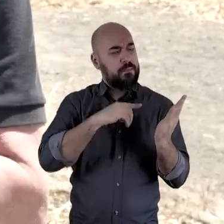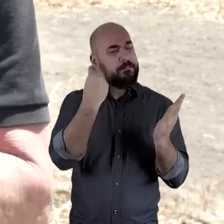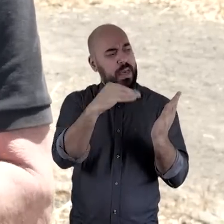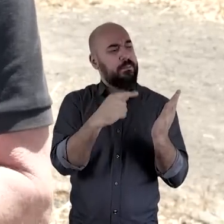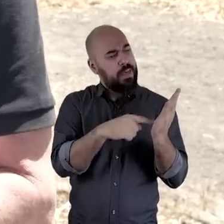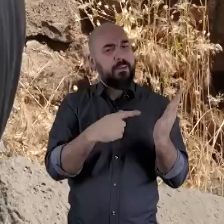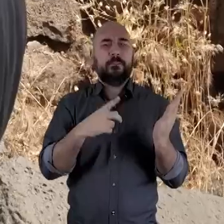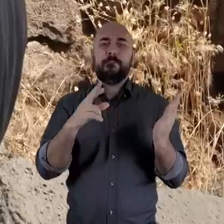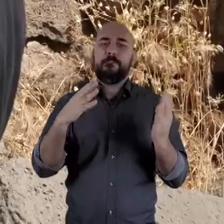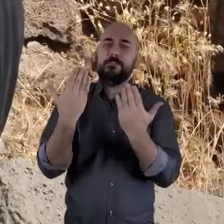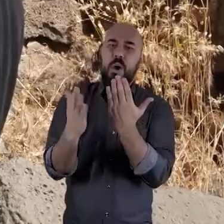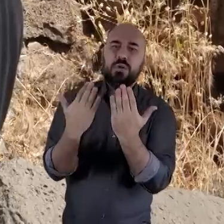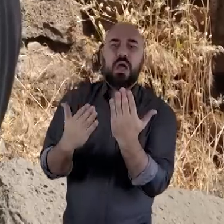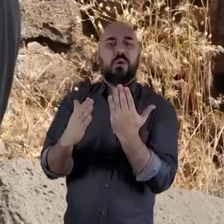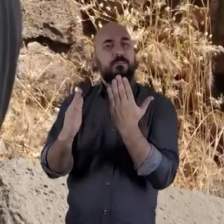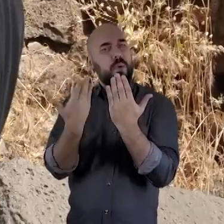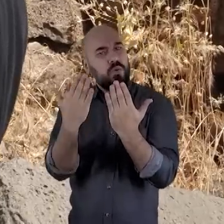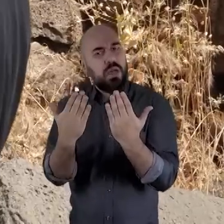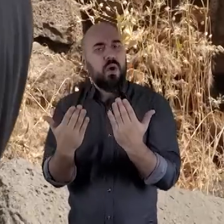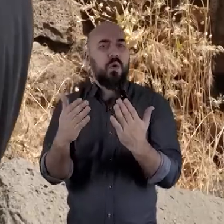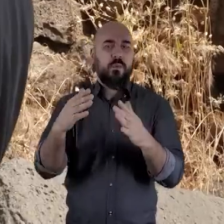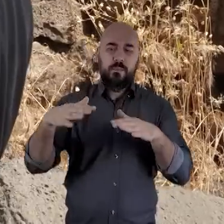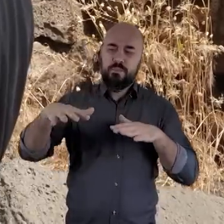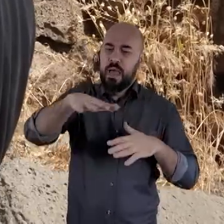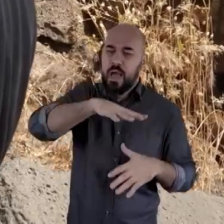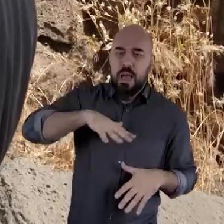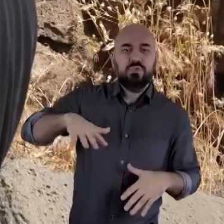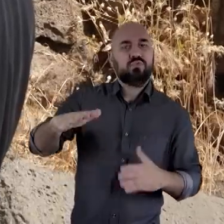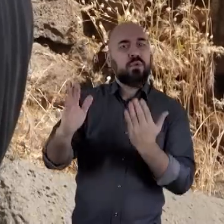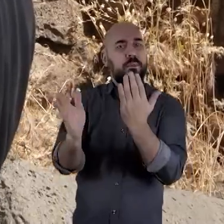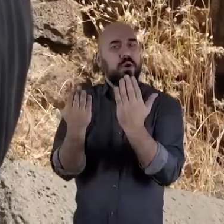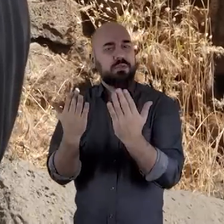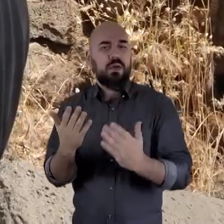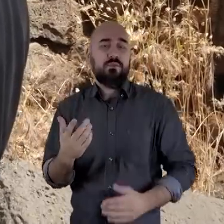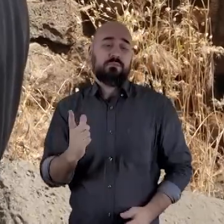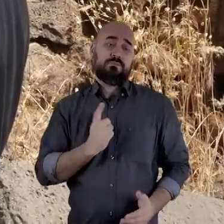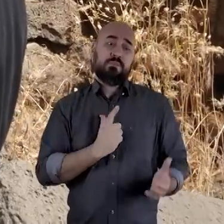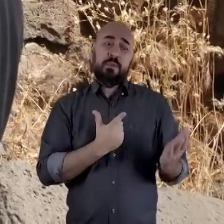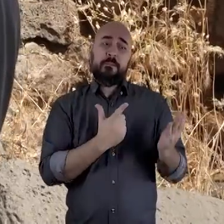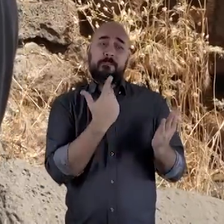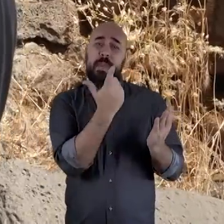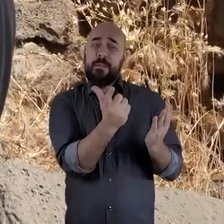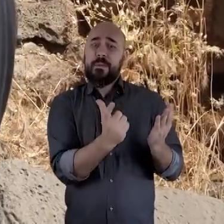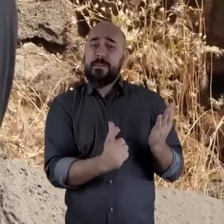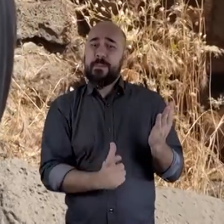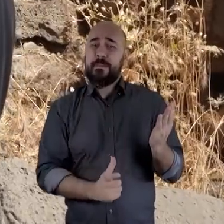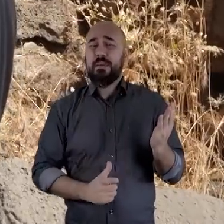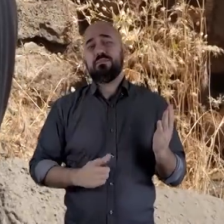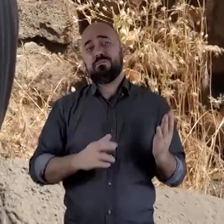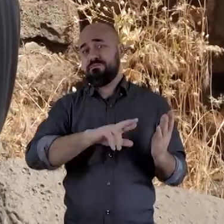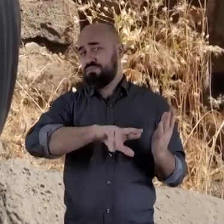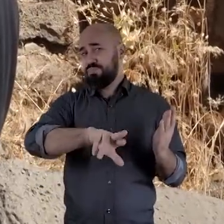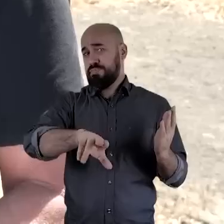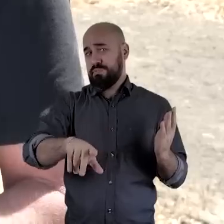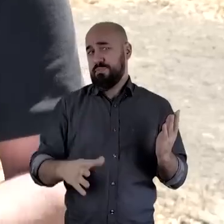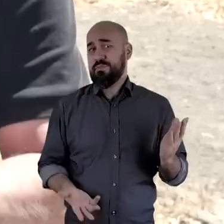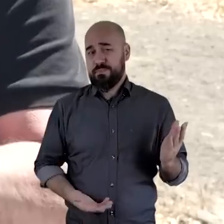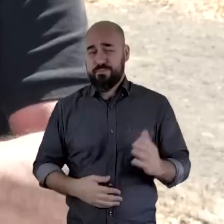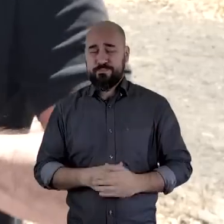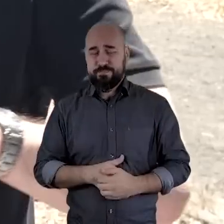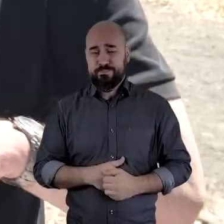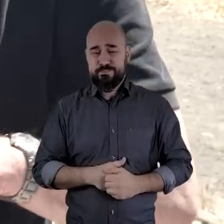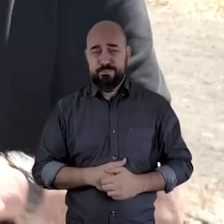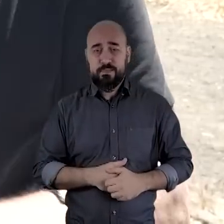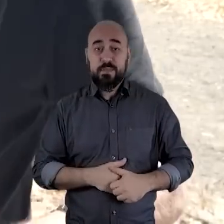Essa é a parte mais importante em cidades bíblicas. Não há nada mencionado mais vezes do que a entrada no